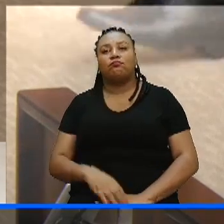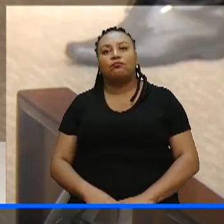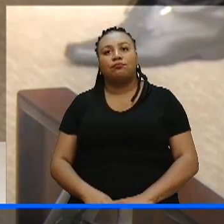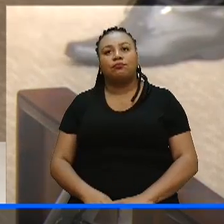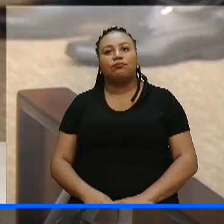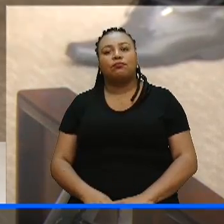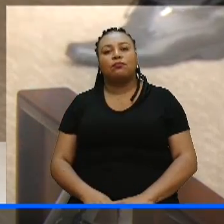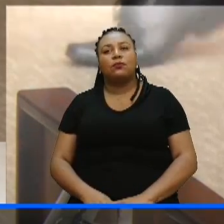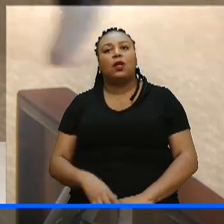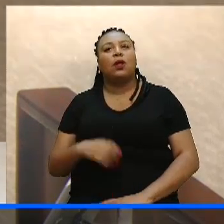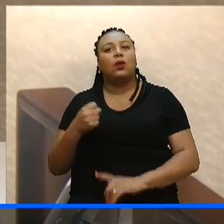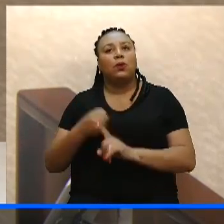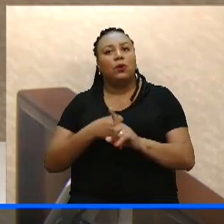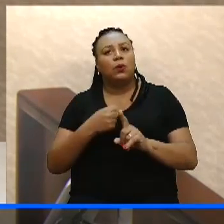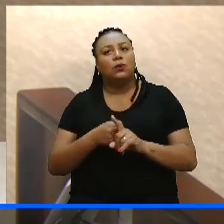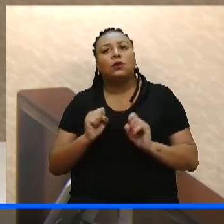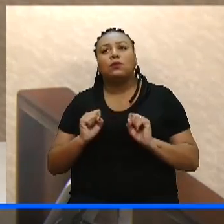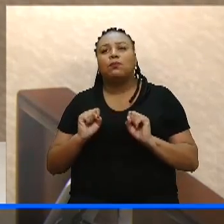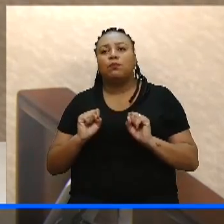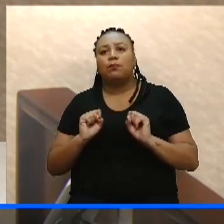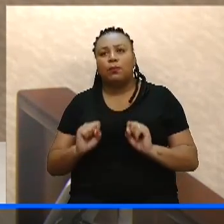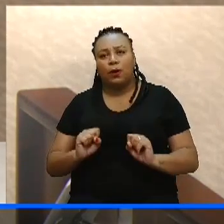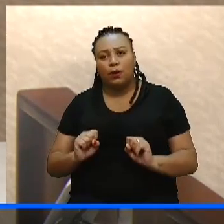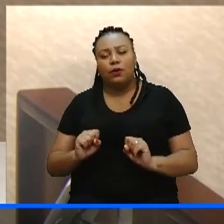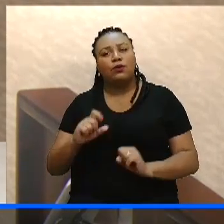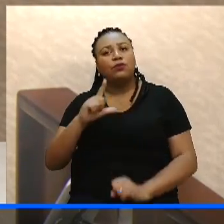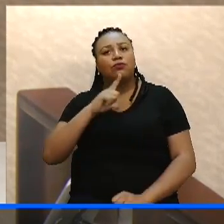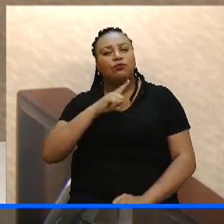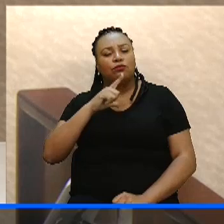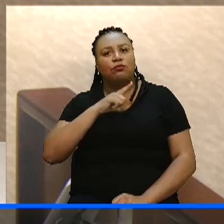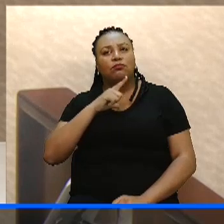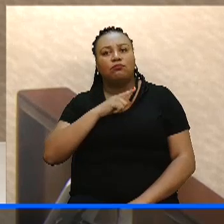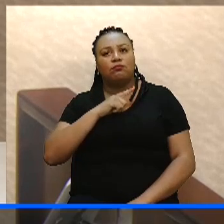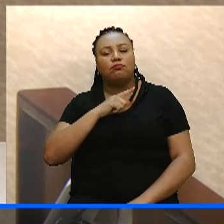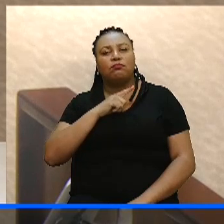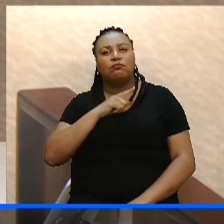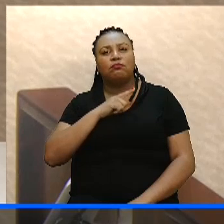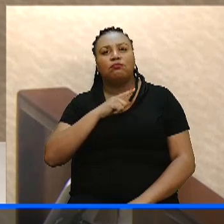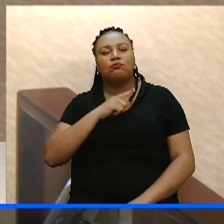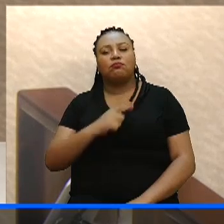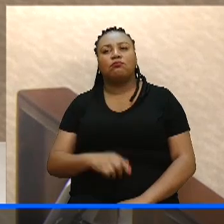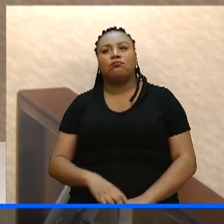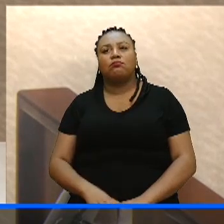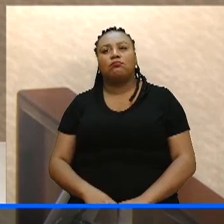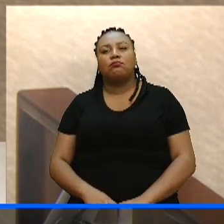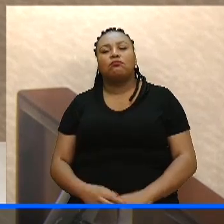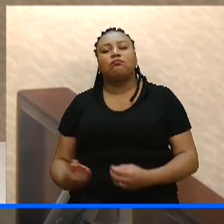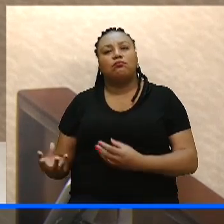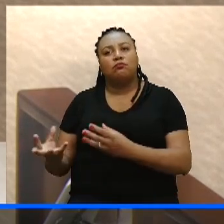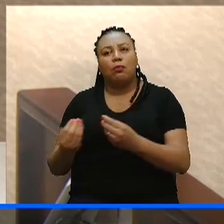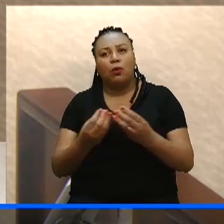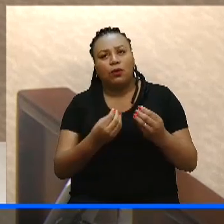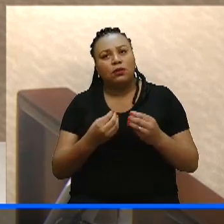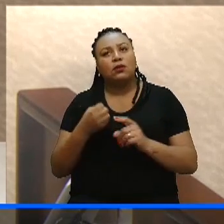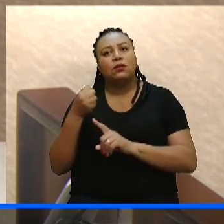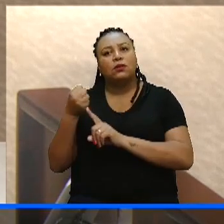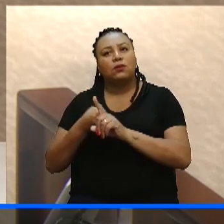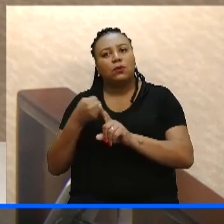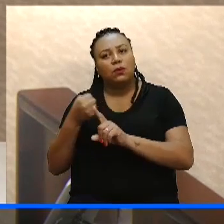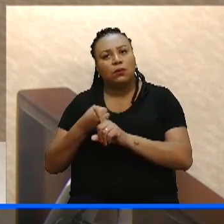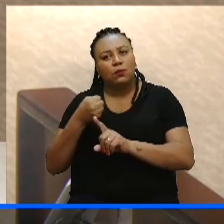tantas poderiam ter sido tantas lutas